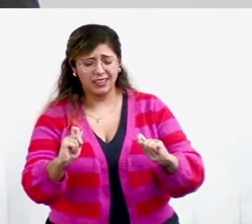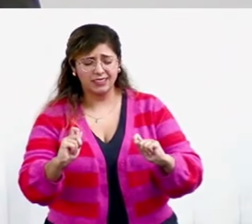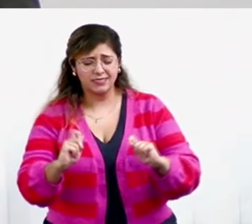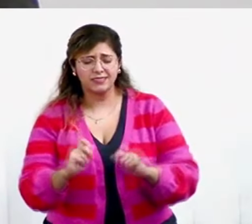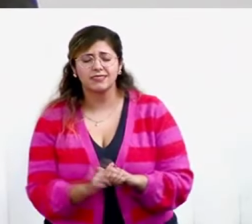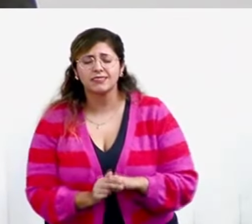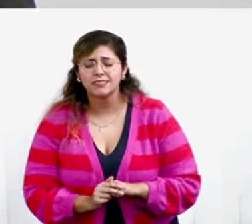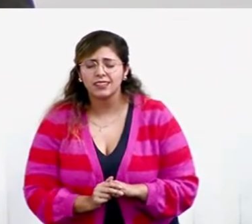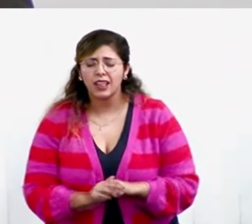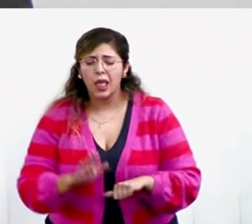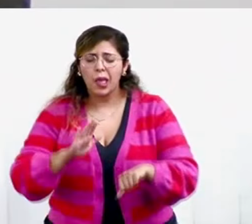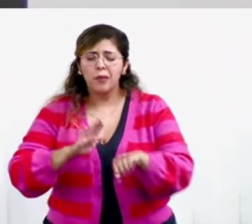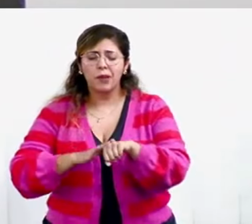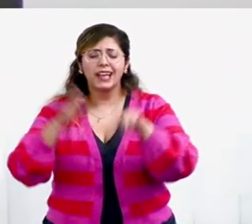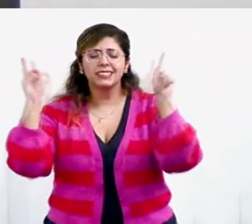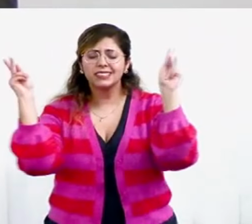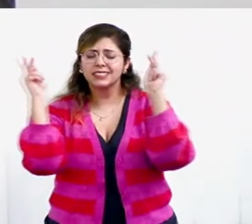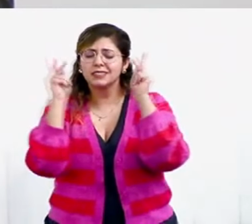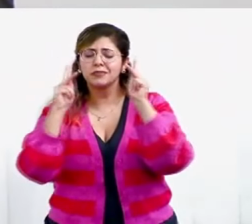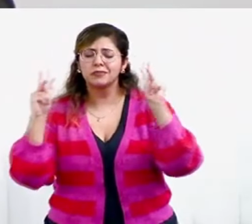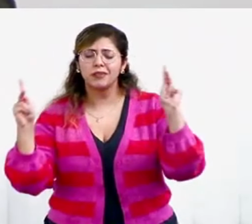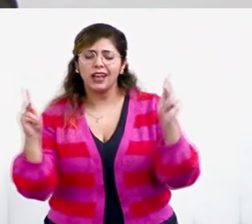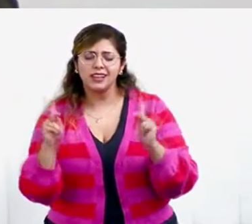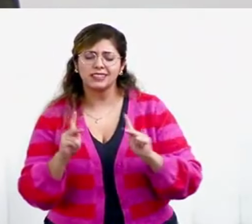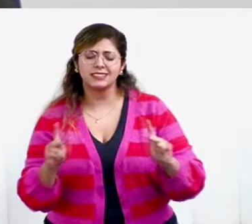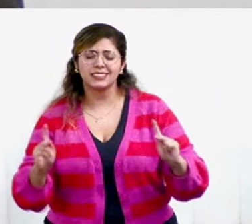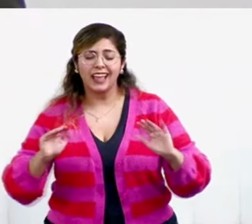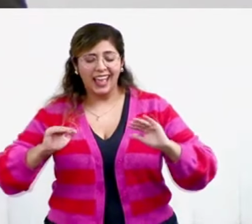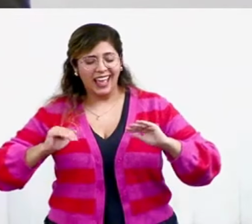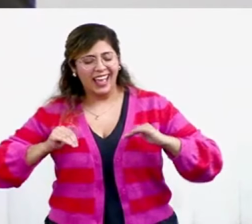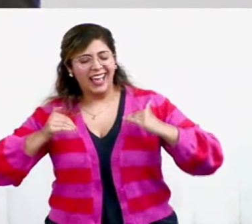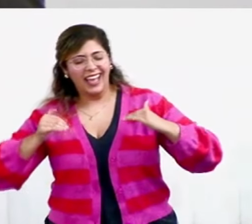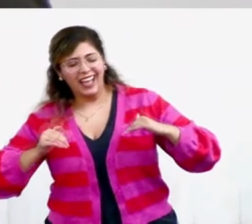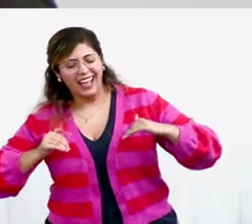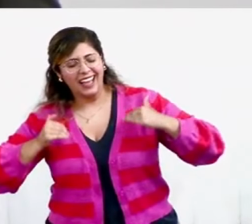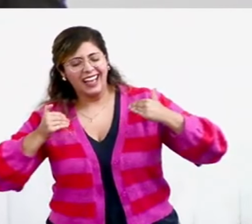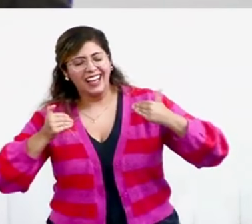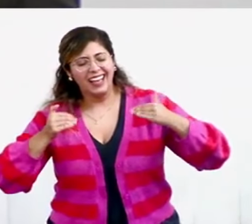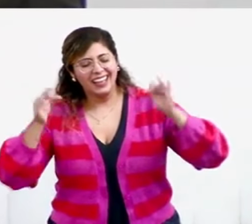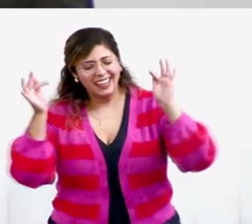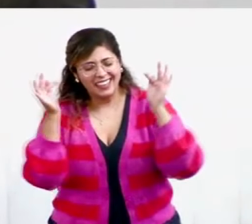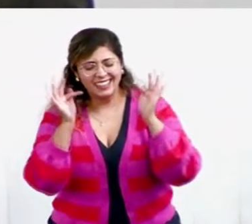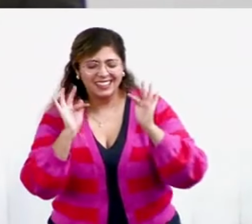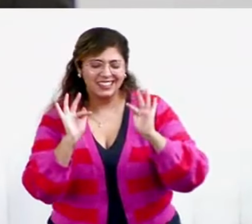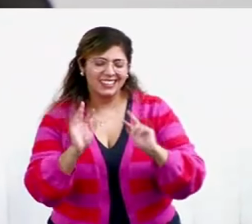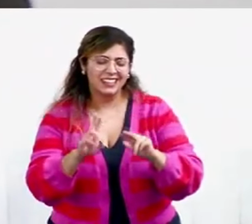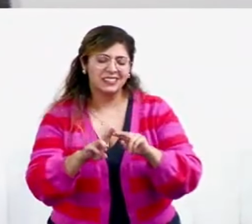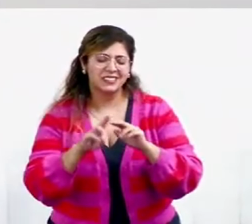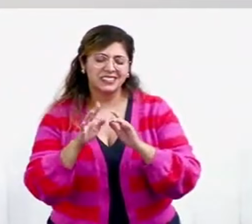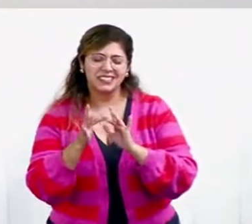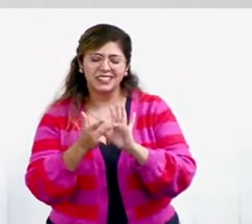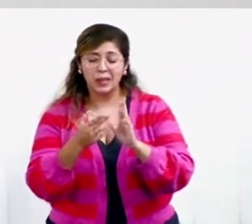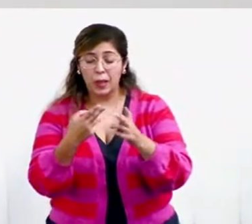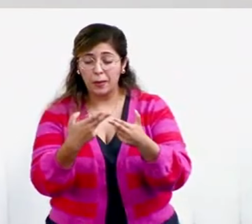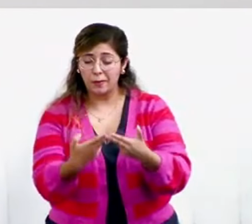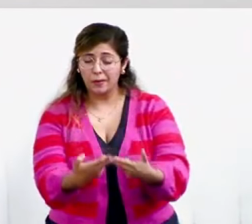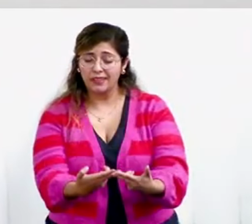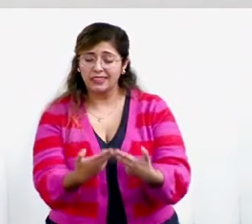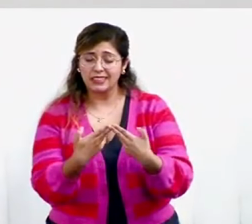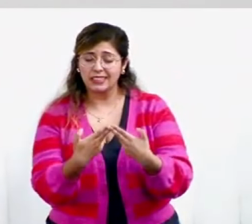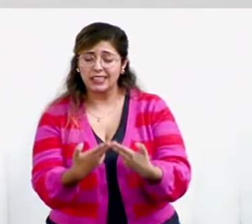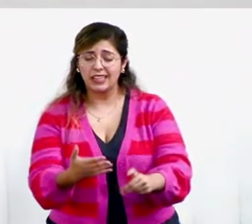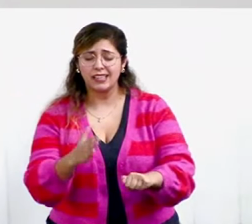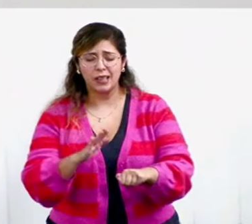mais paz, que haja mais alegria, contentamento, mansidão,